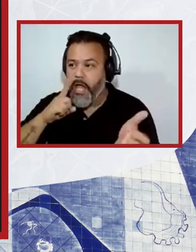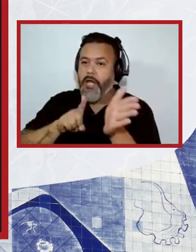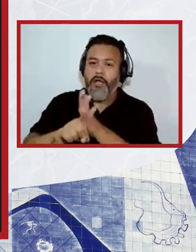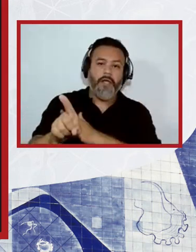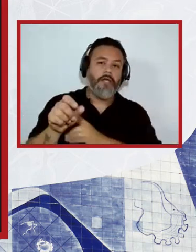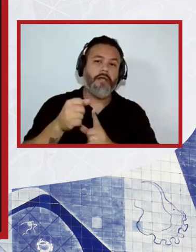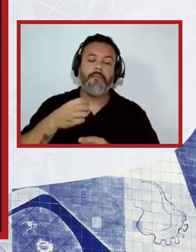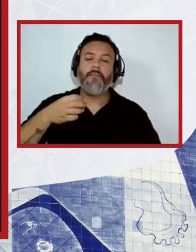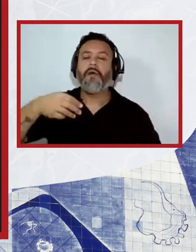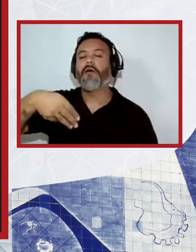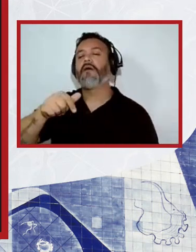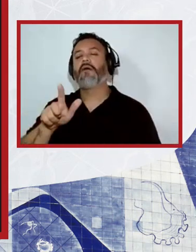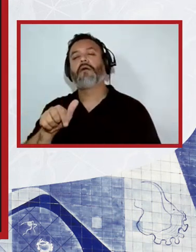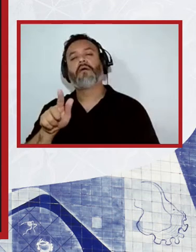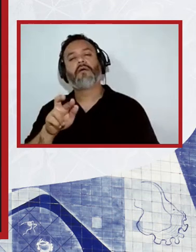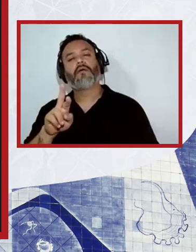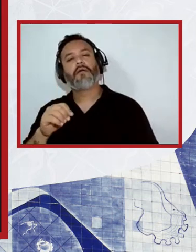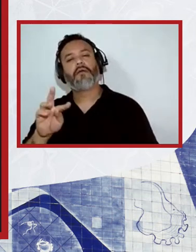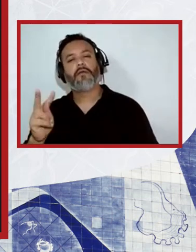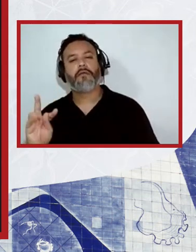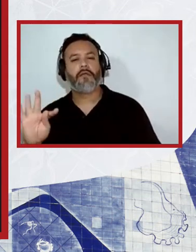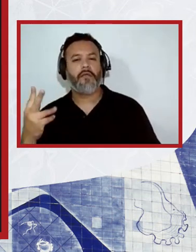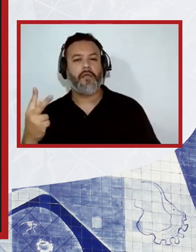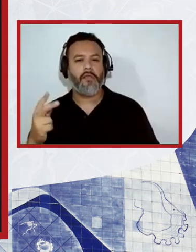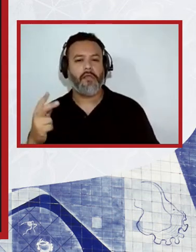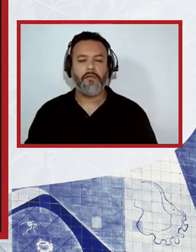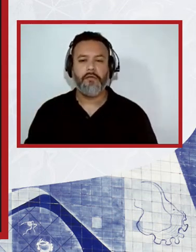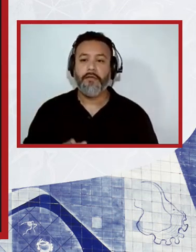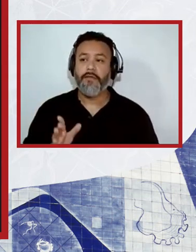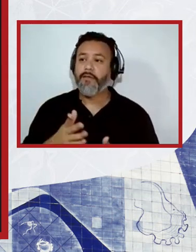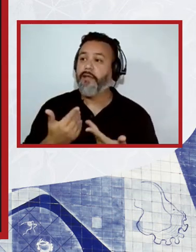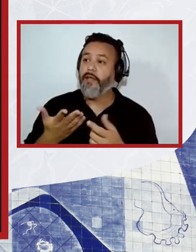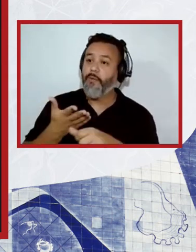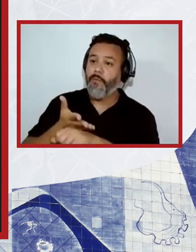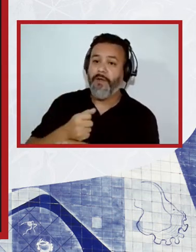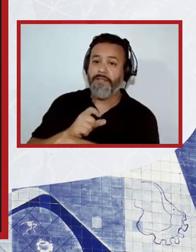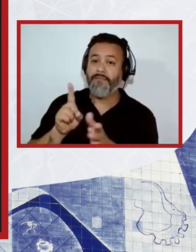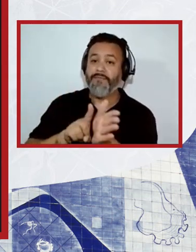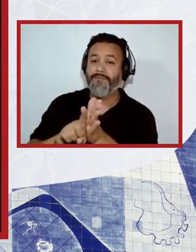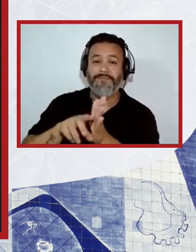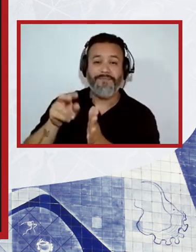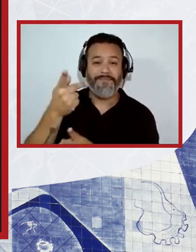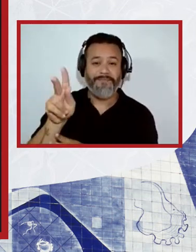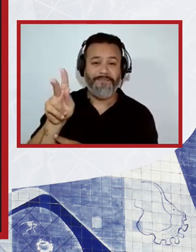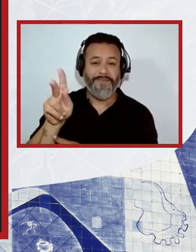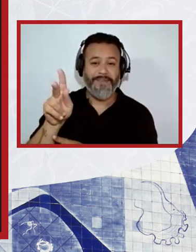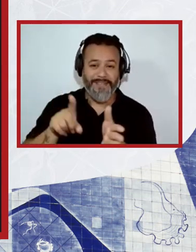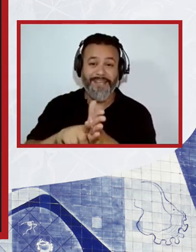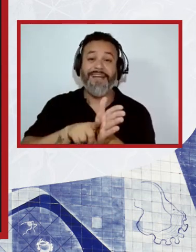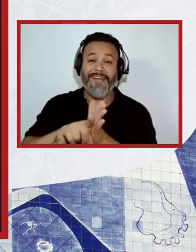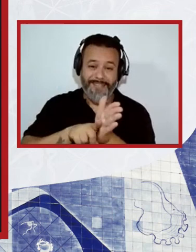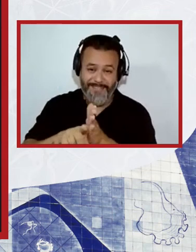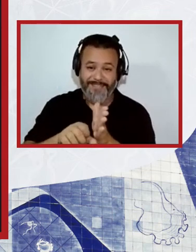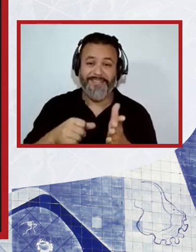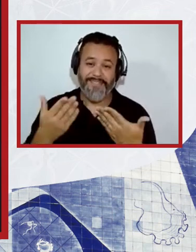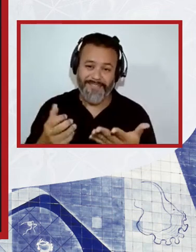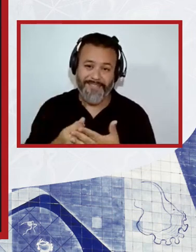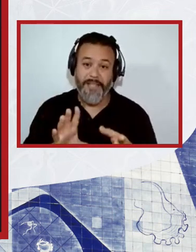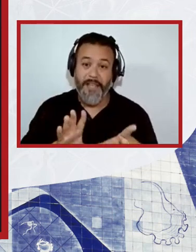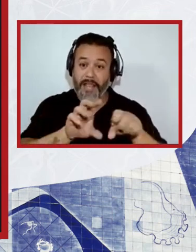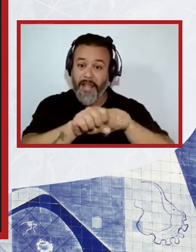para a Margarete seria, né, eu participei dessa pesquisa, aliás, assim que eu me